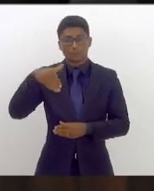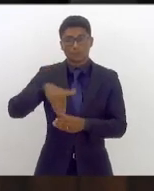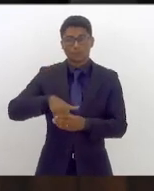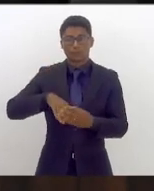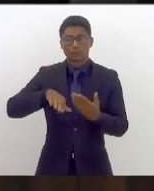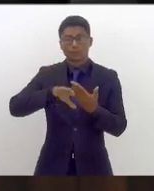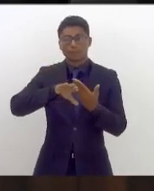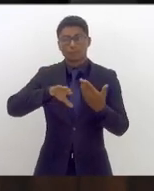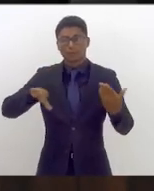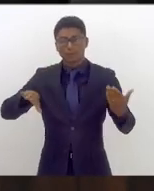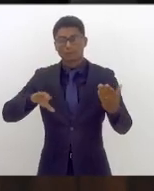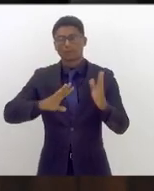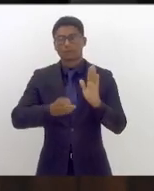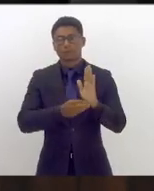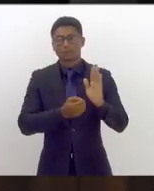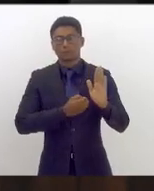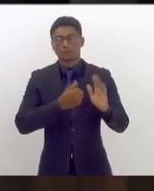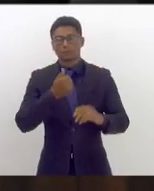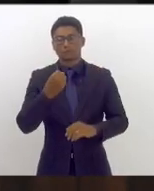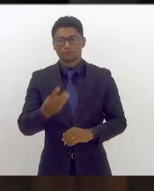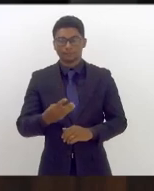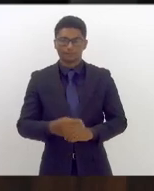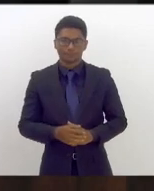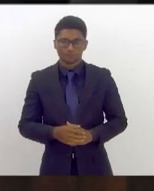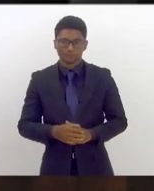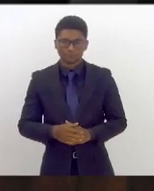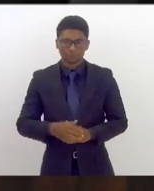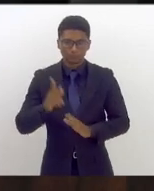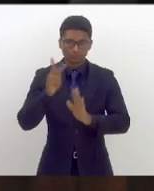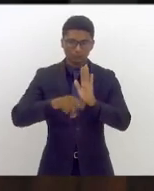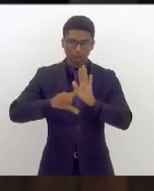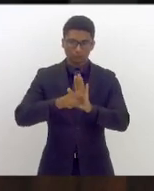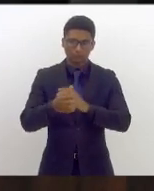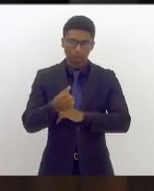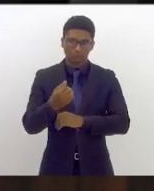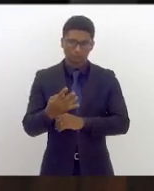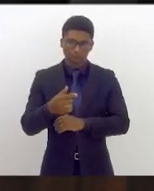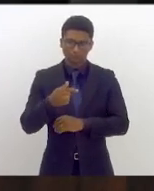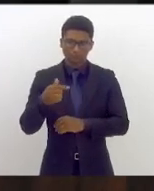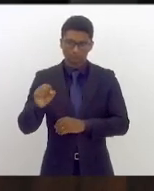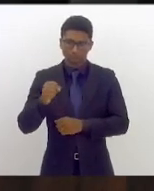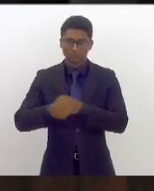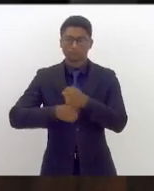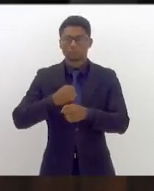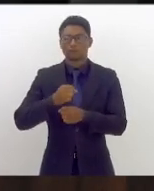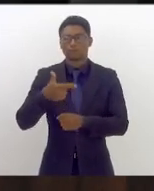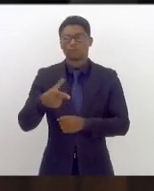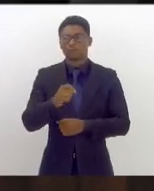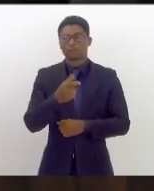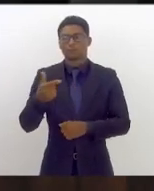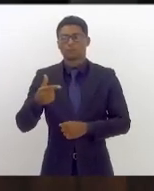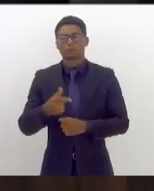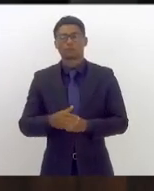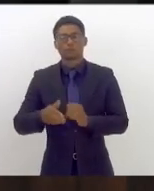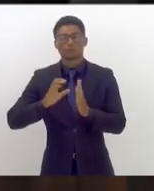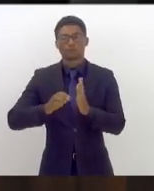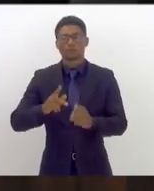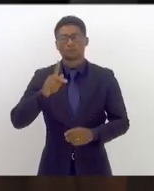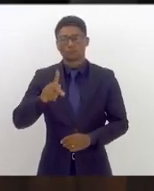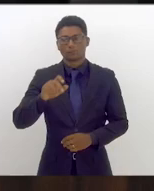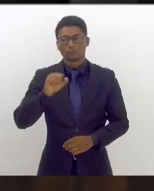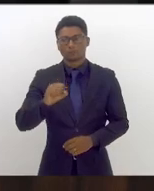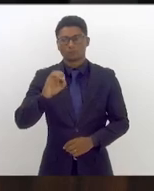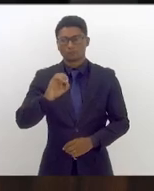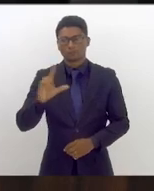aprovação da emenda modificativa número 13 a projeto Lei 6478 e 22 de autoria Deputado André celiano bancada do pessoal para